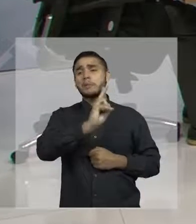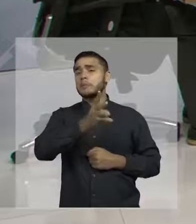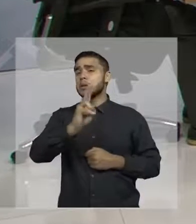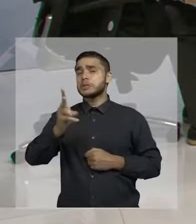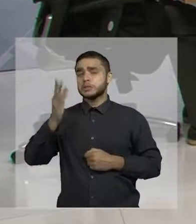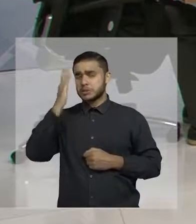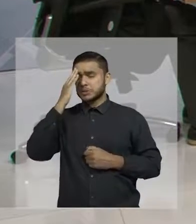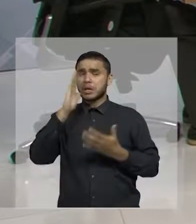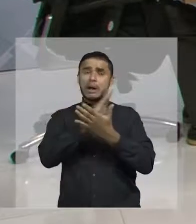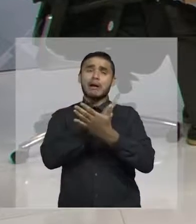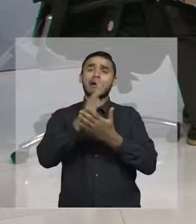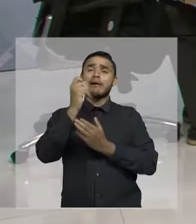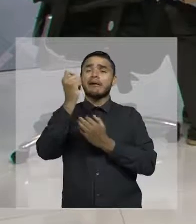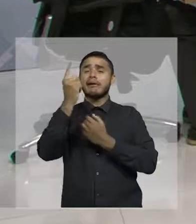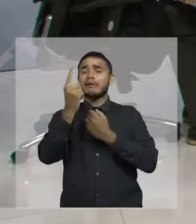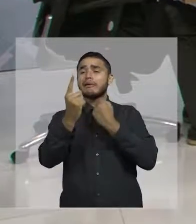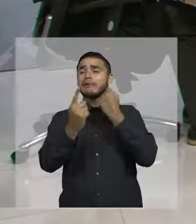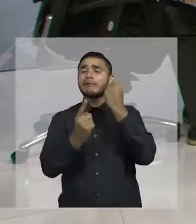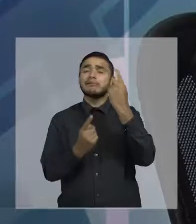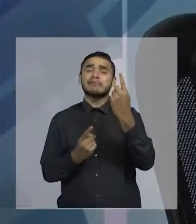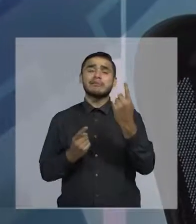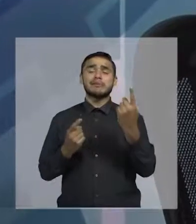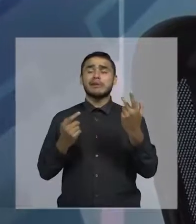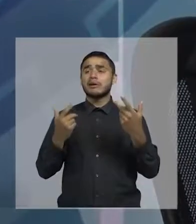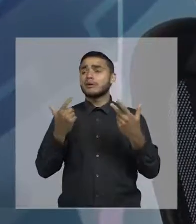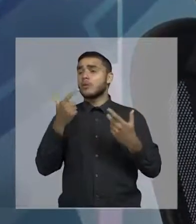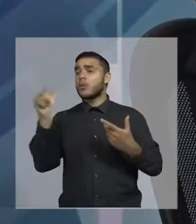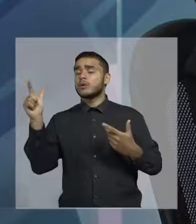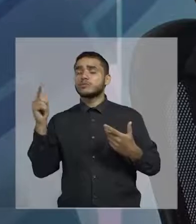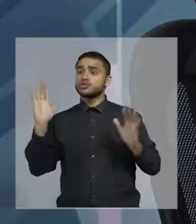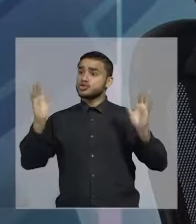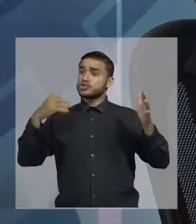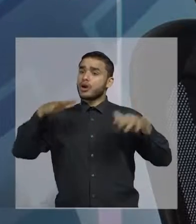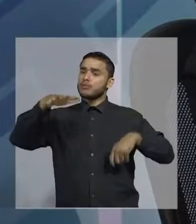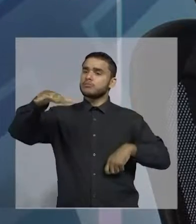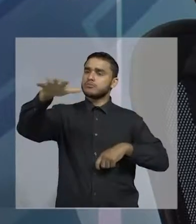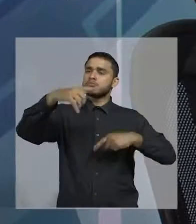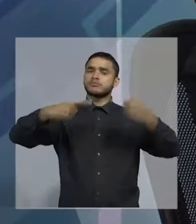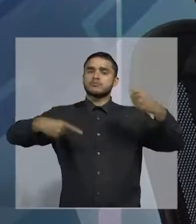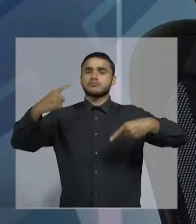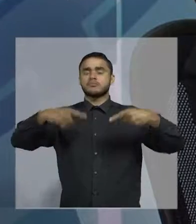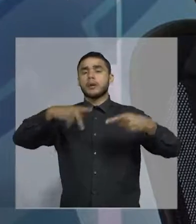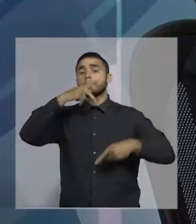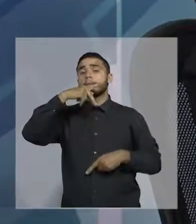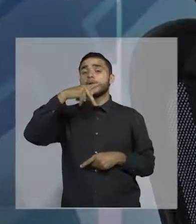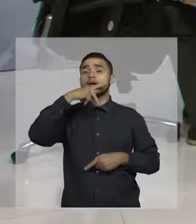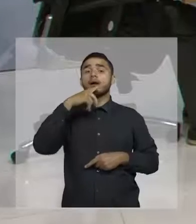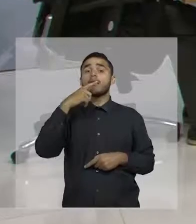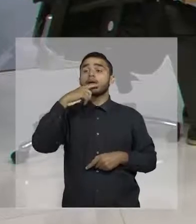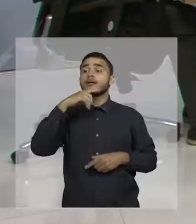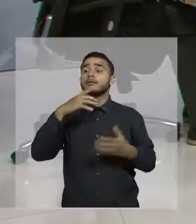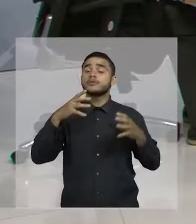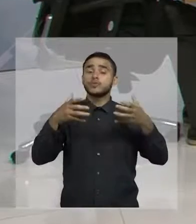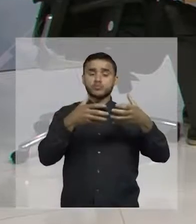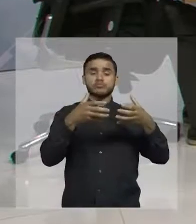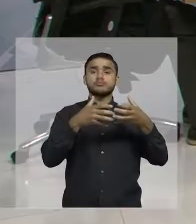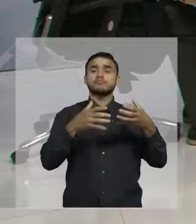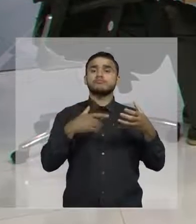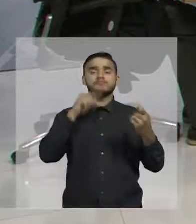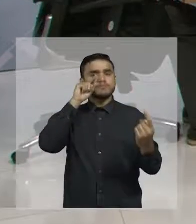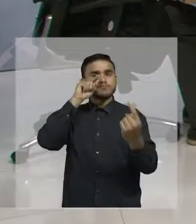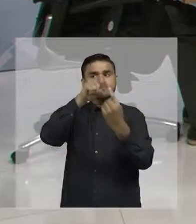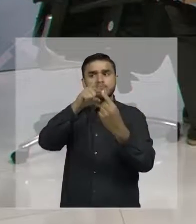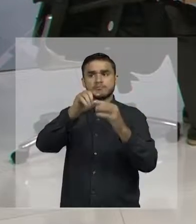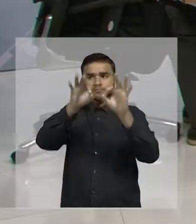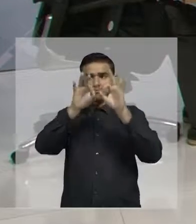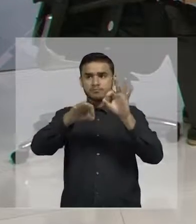mesmas lideranças, com raríssimas exceções, que já estavam lá no meio político. Só que sem um partido que tenha uma